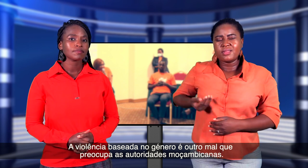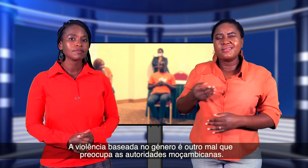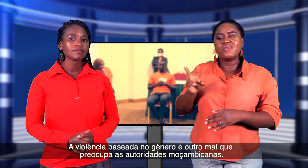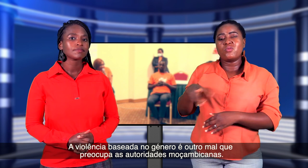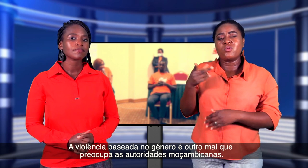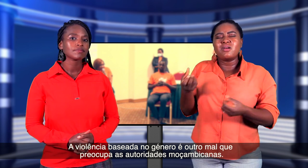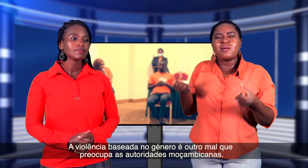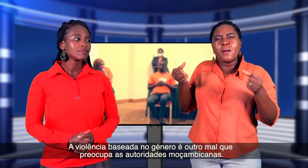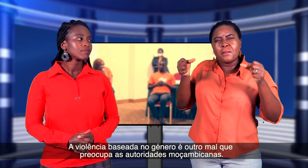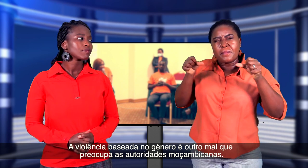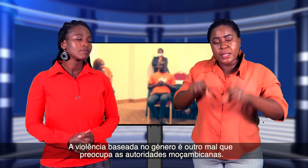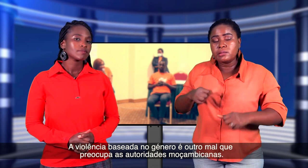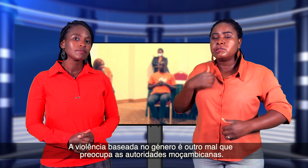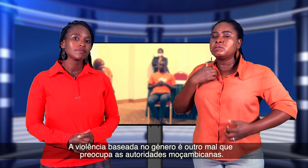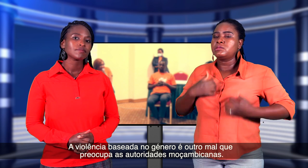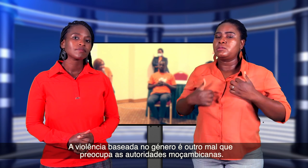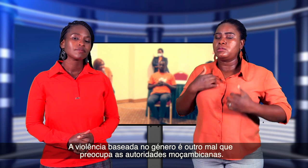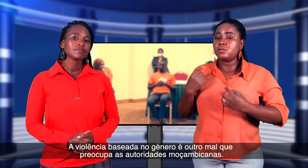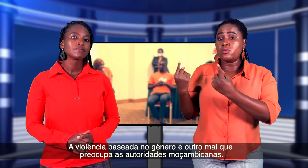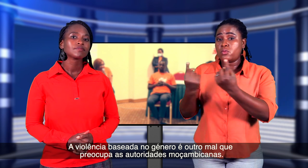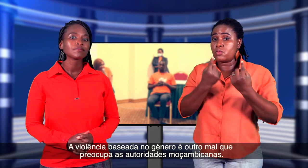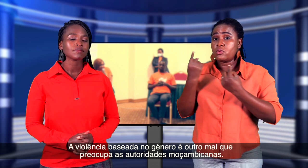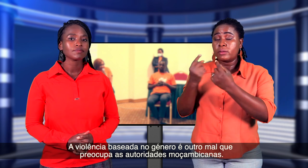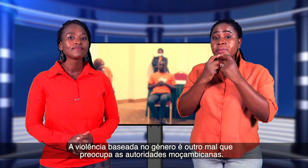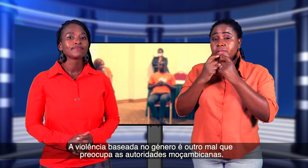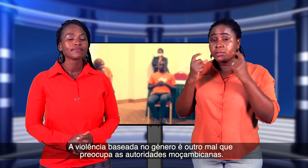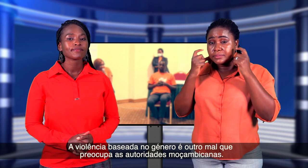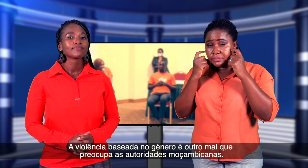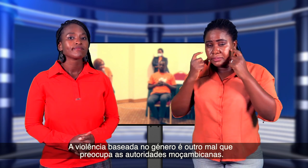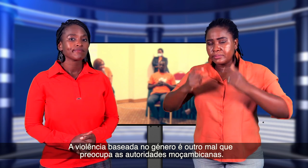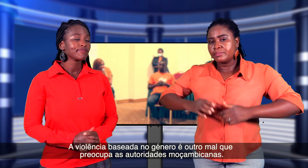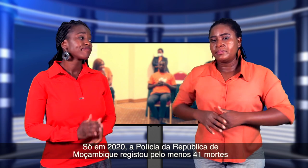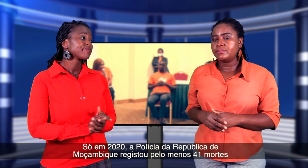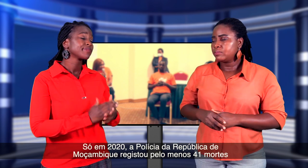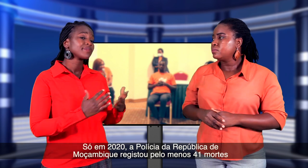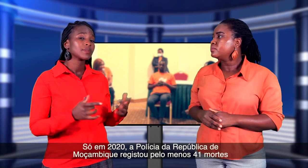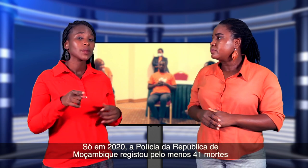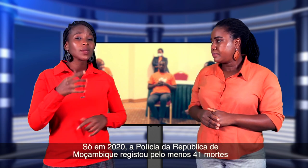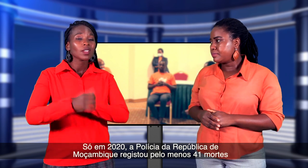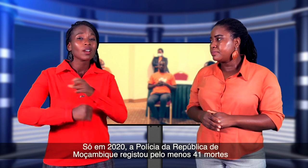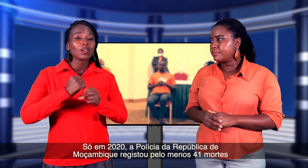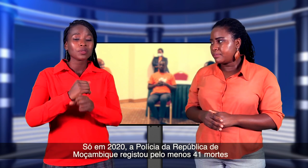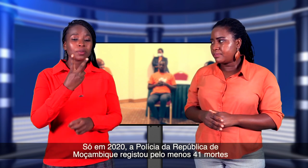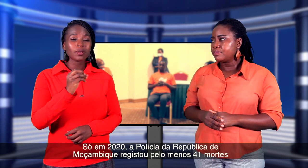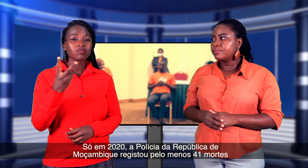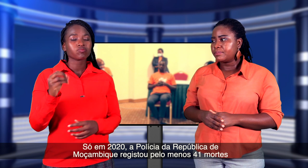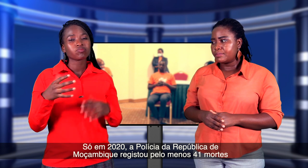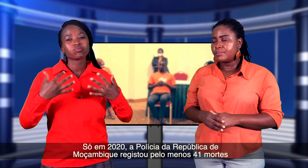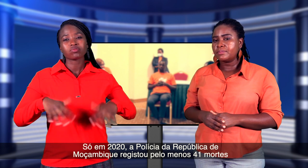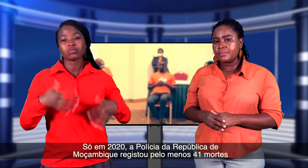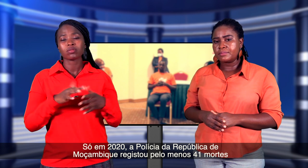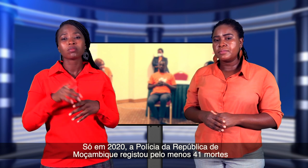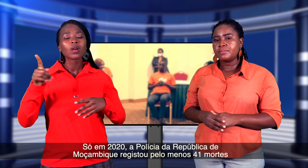é outro mal que preocupa as autoridades moçambicanas. Só em